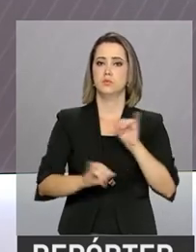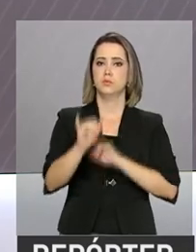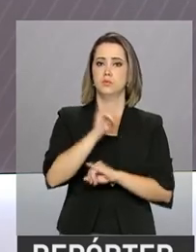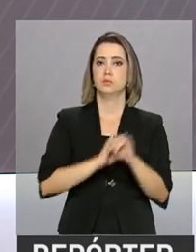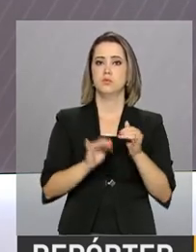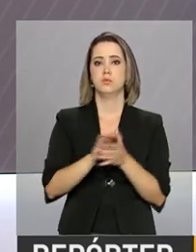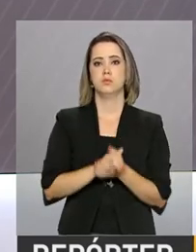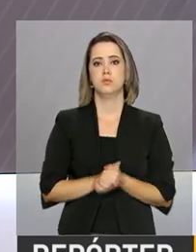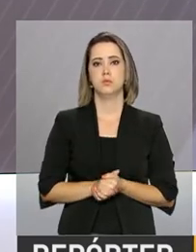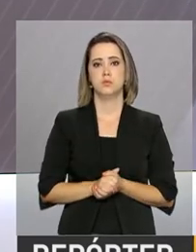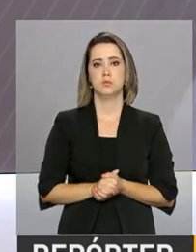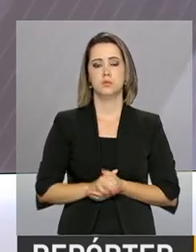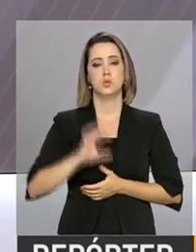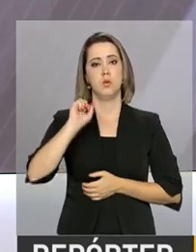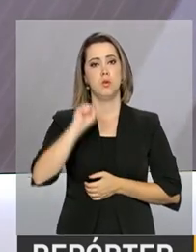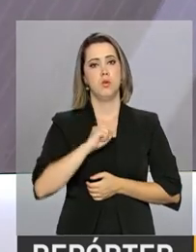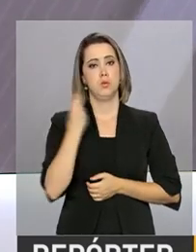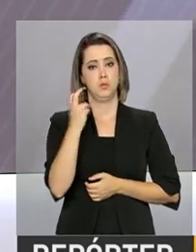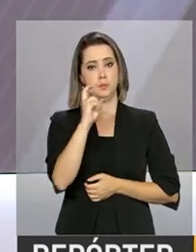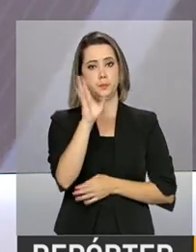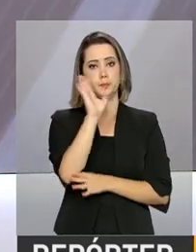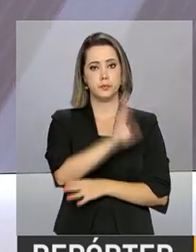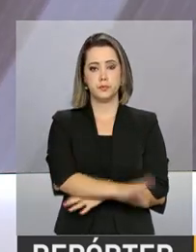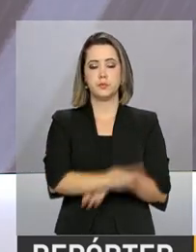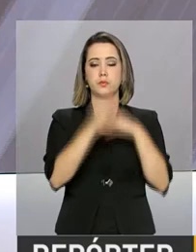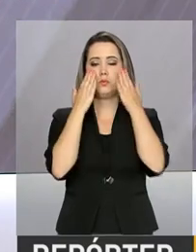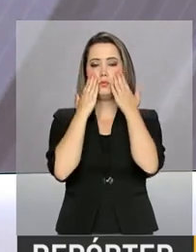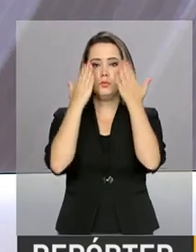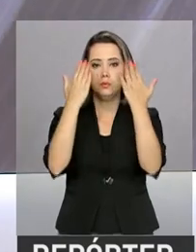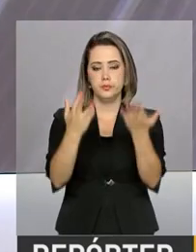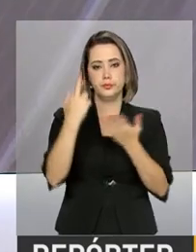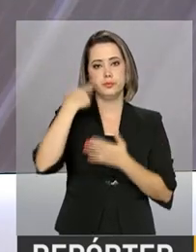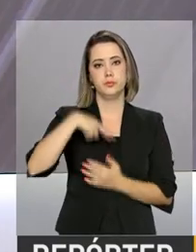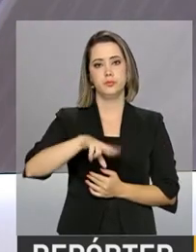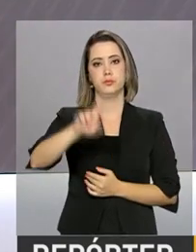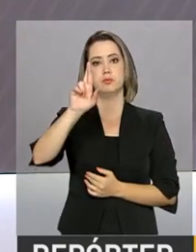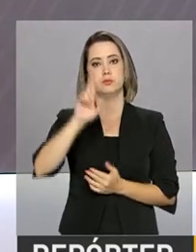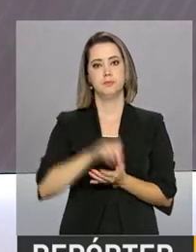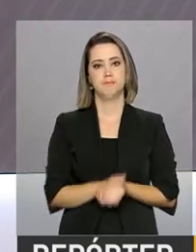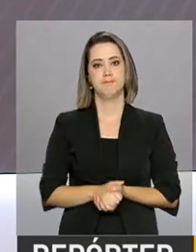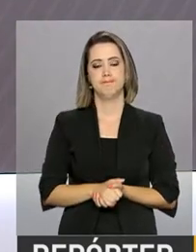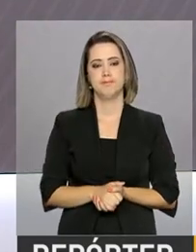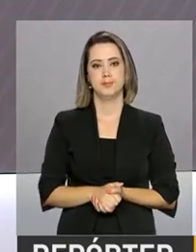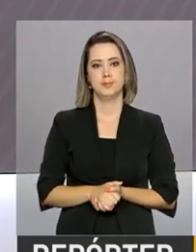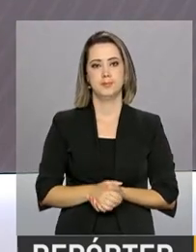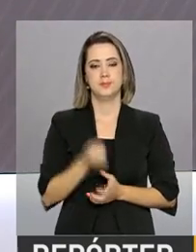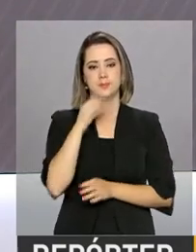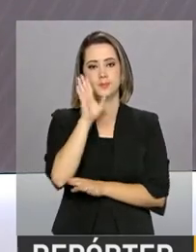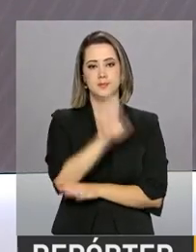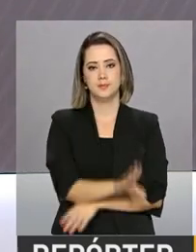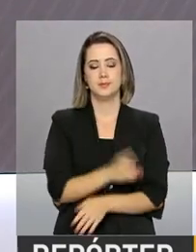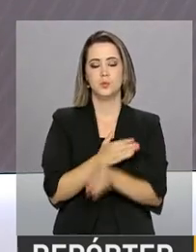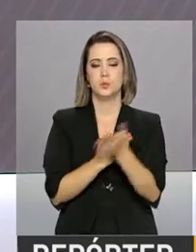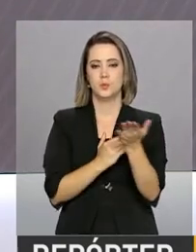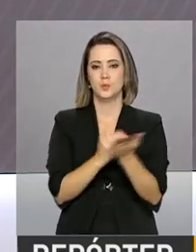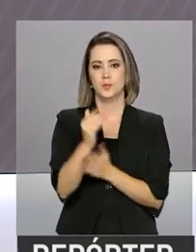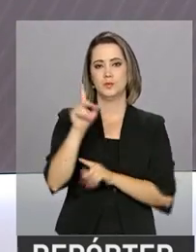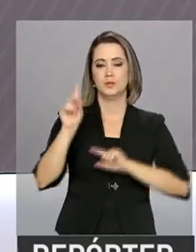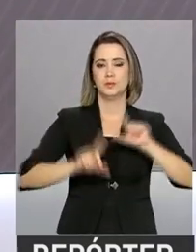qualquer momento com outras informações, ou às 17h, na próxima edição do Repórter NBR. Uma boa tarde para você,